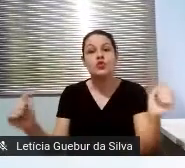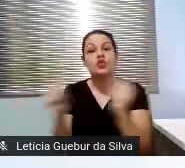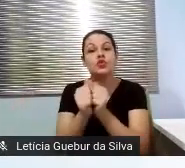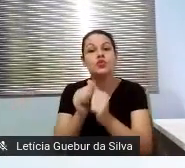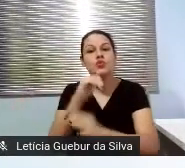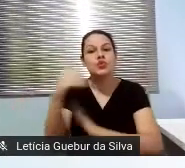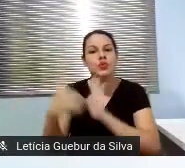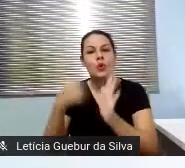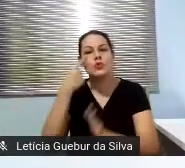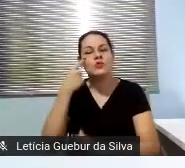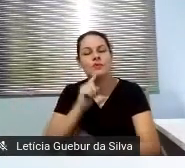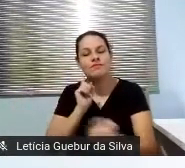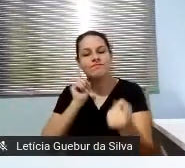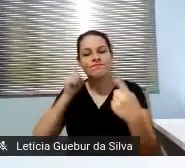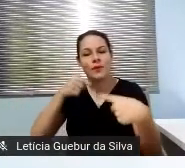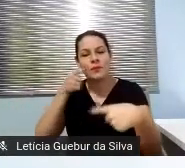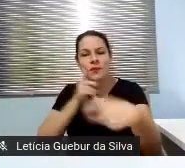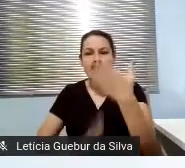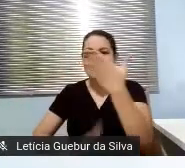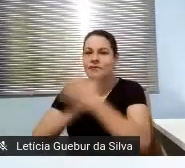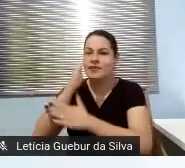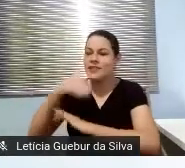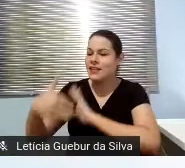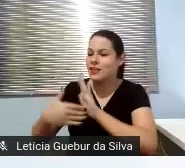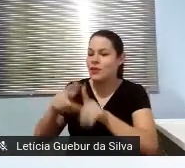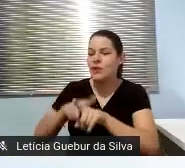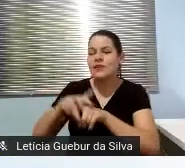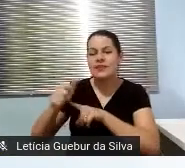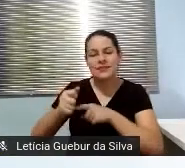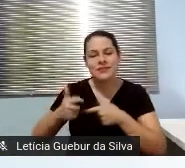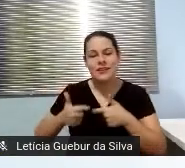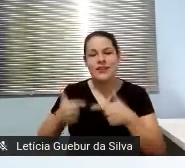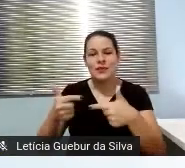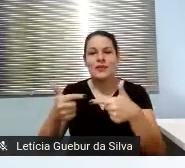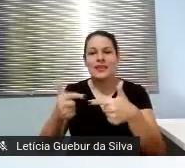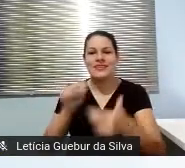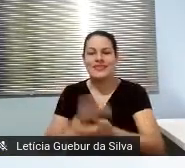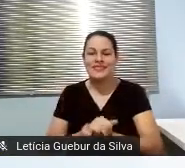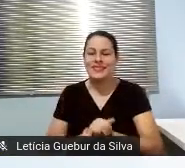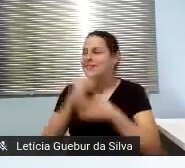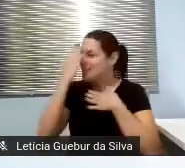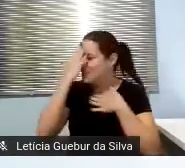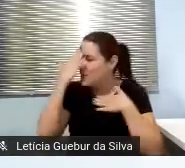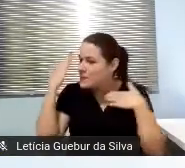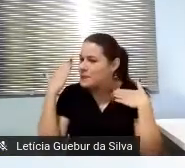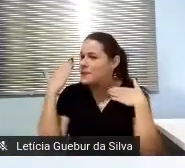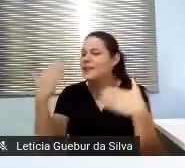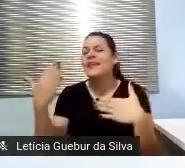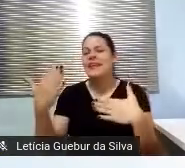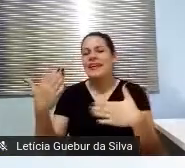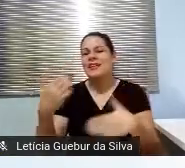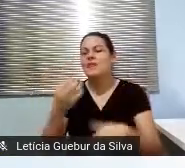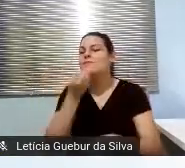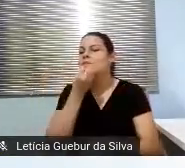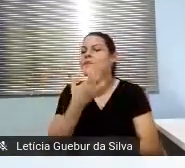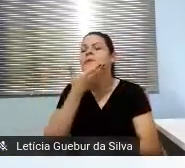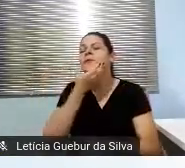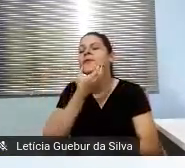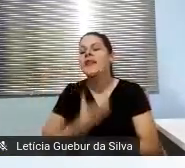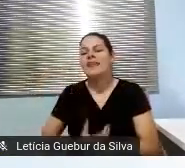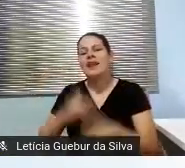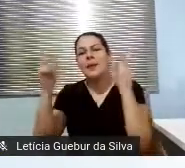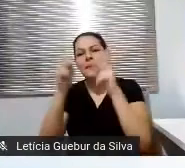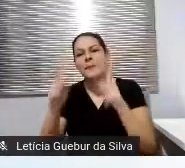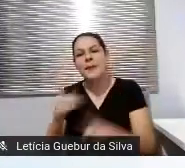desafios para poder romper e vencer essas barreiras. com certeza, André. Obrigada. Tenha um Natal de paz, de saúde